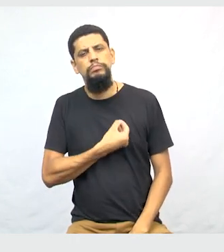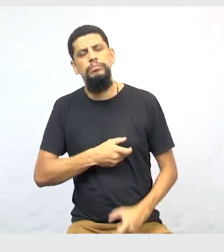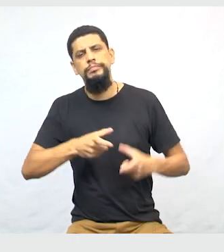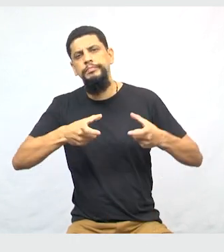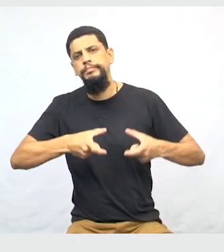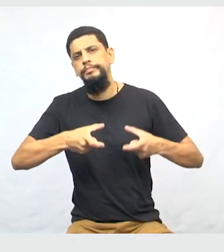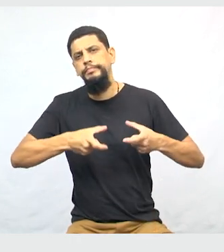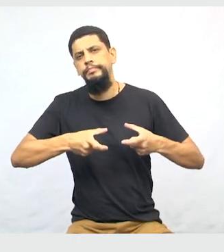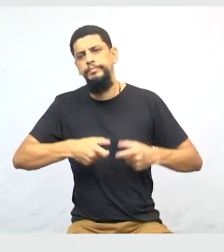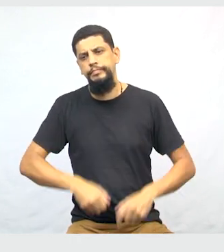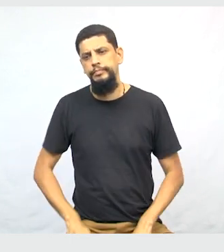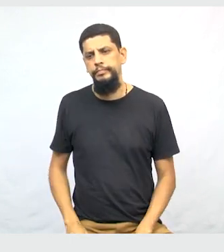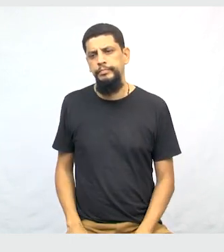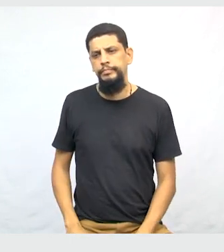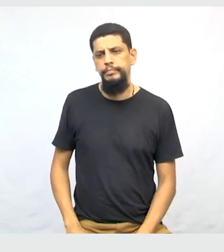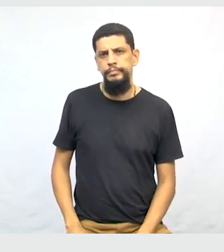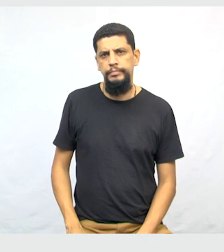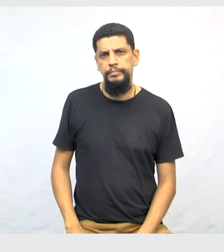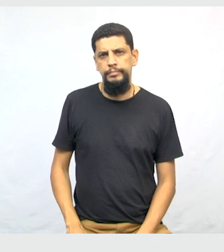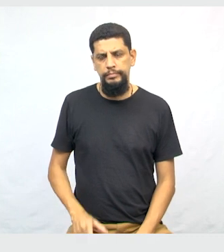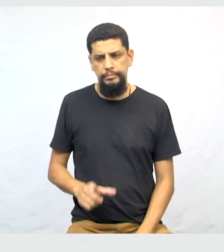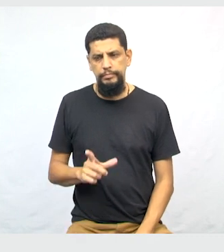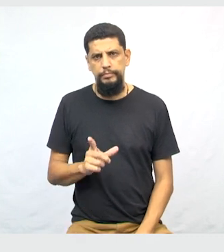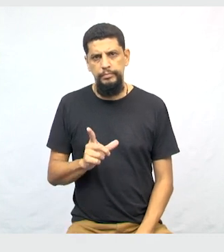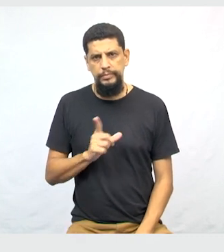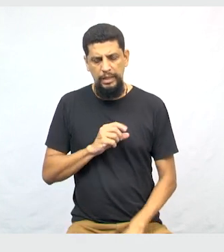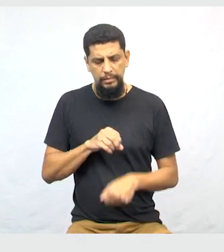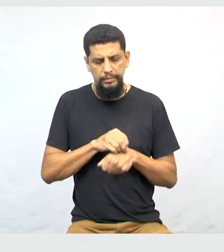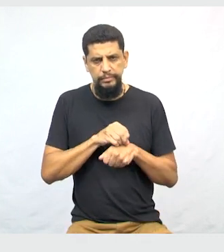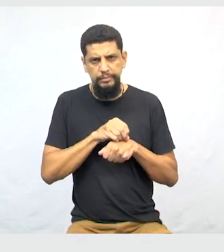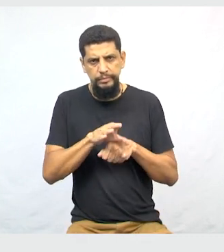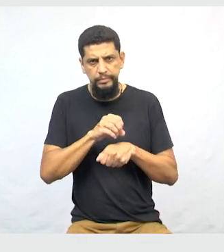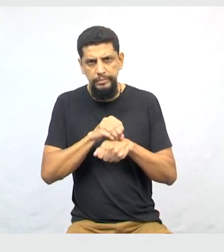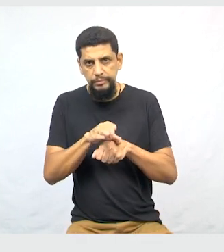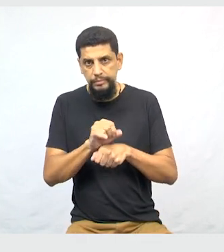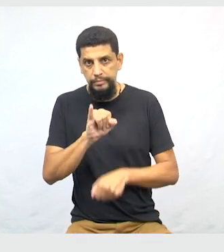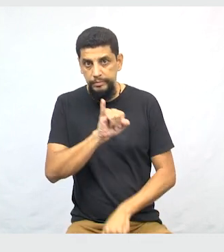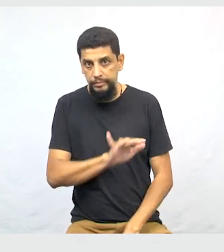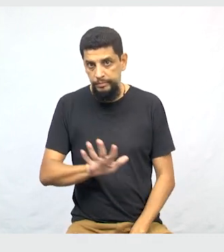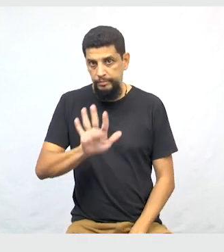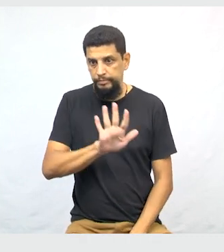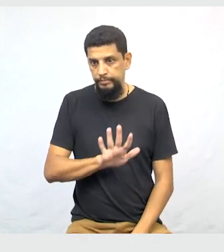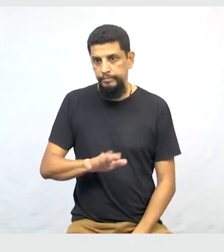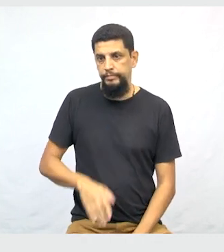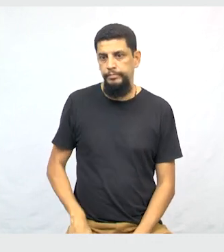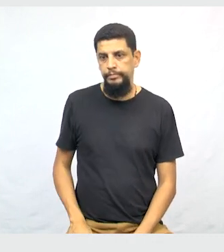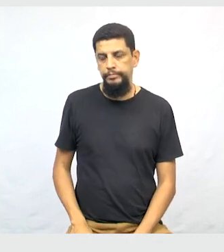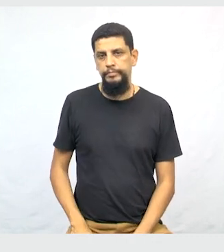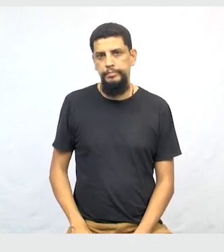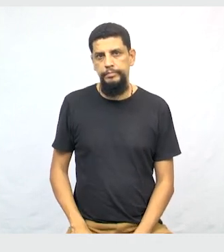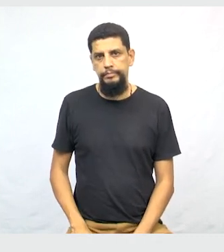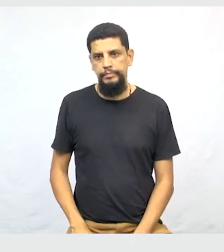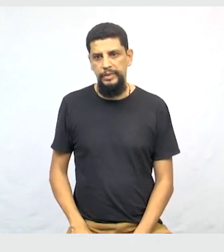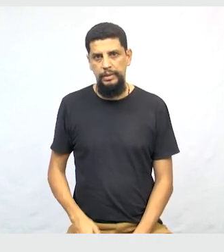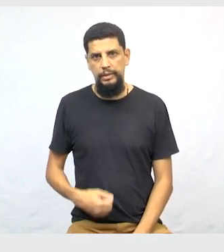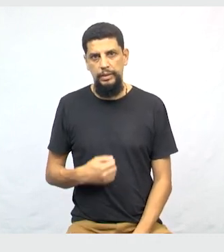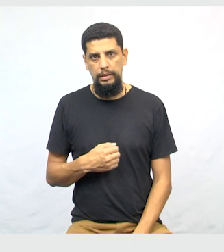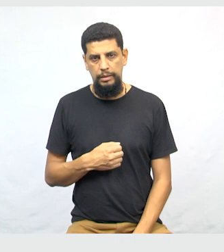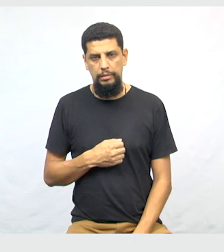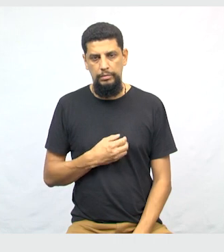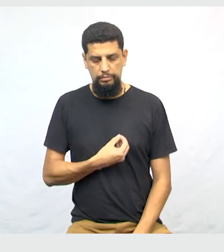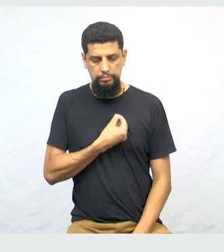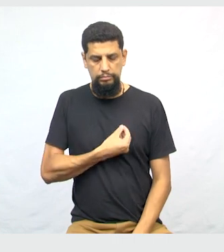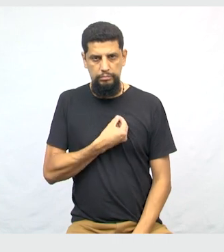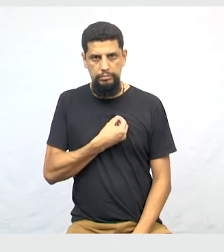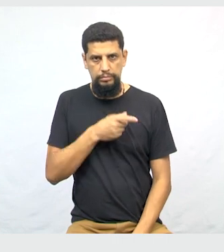vive? Acho que ele até tem uma pista ali pra gente na imagem. Ele gosta de